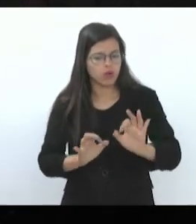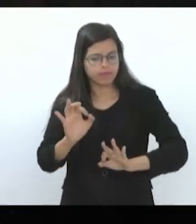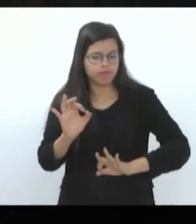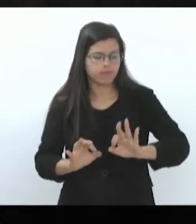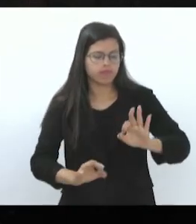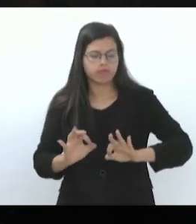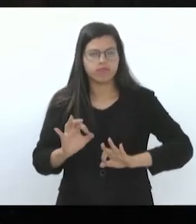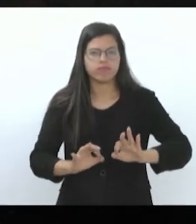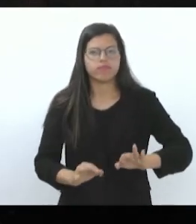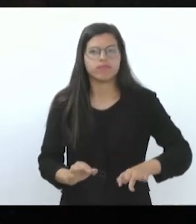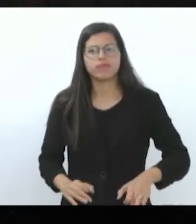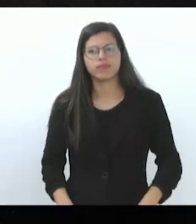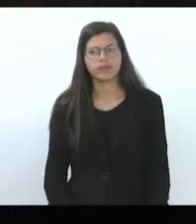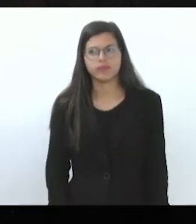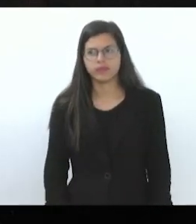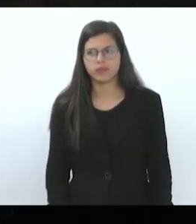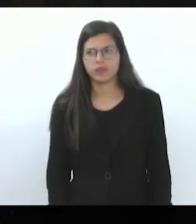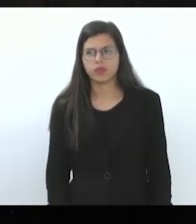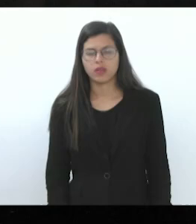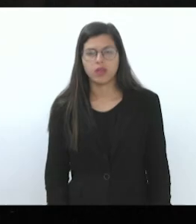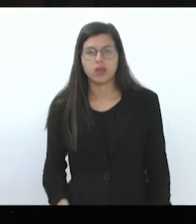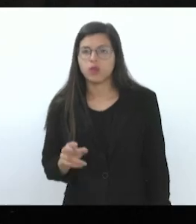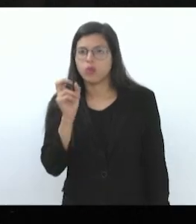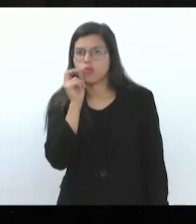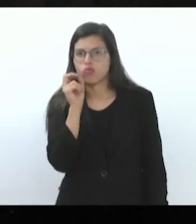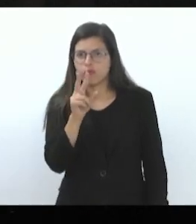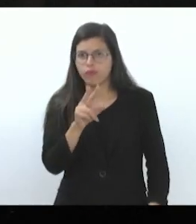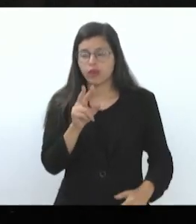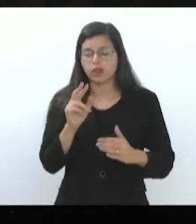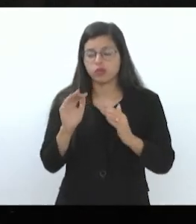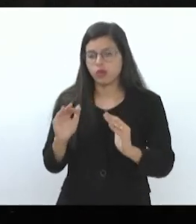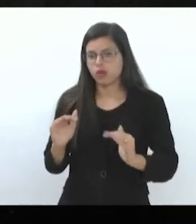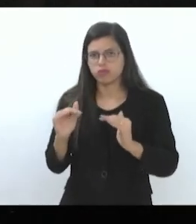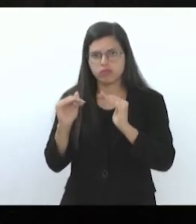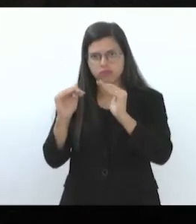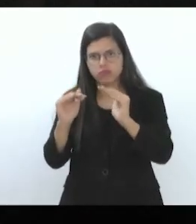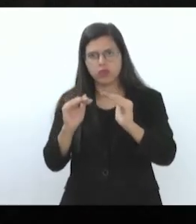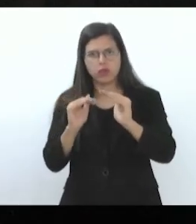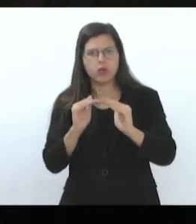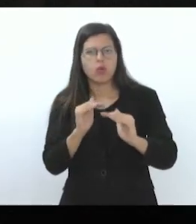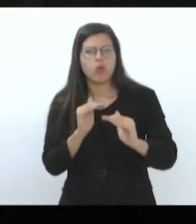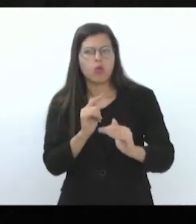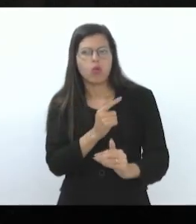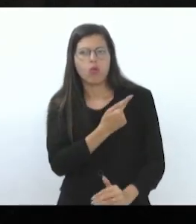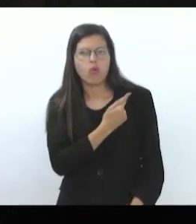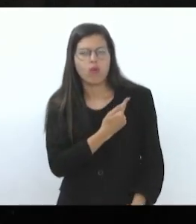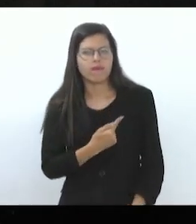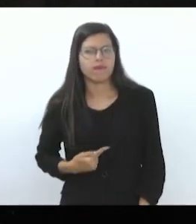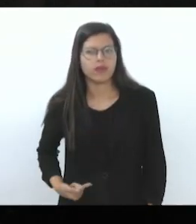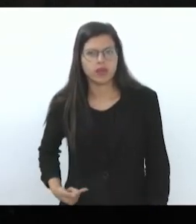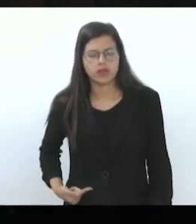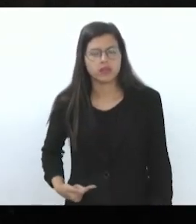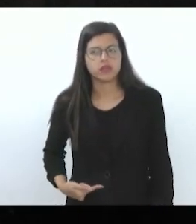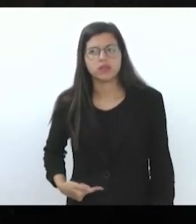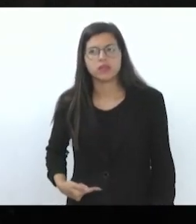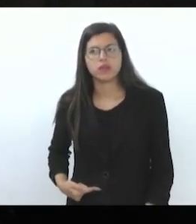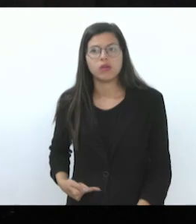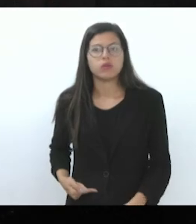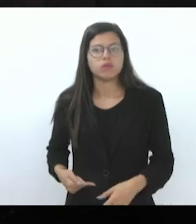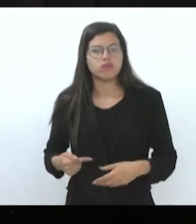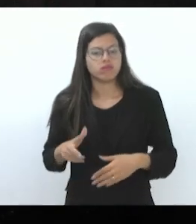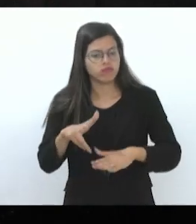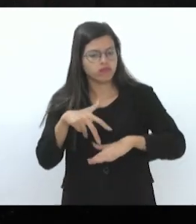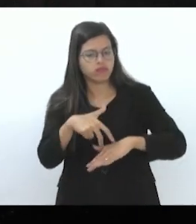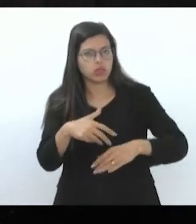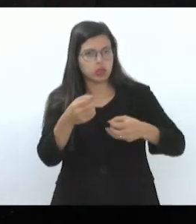vejo as autoridades que governam o Estado vindo dar satisfação à população.